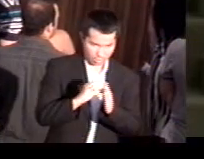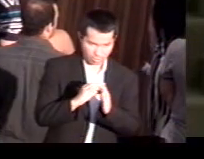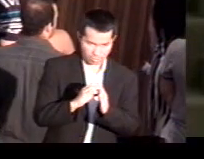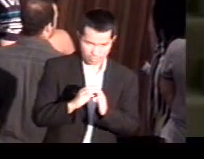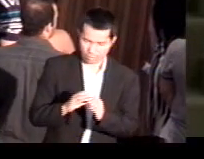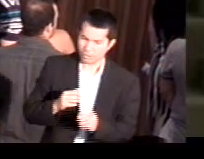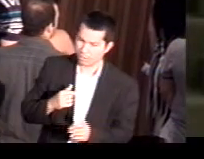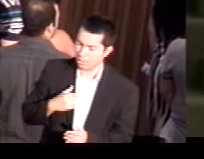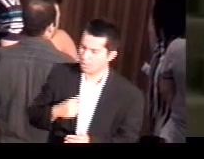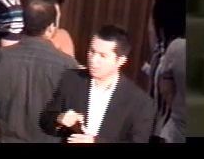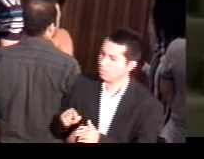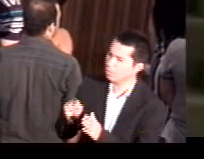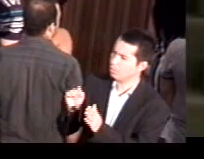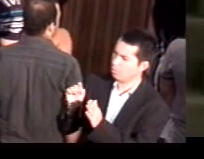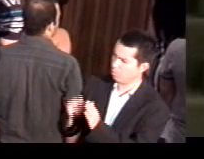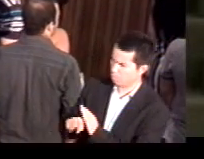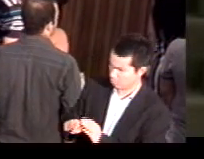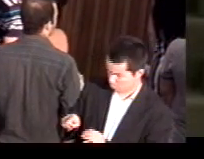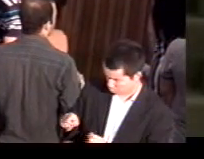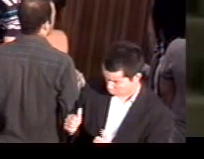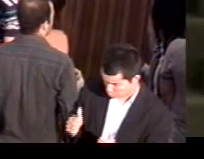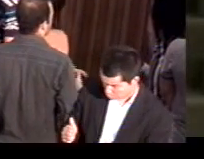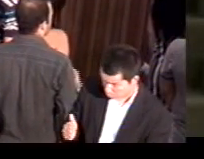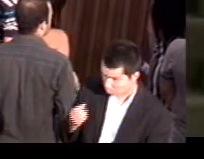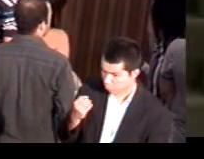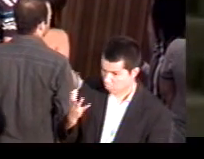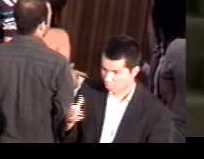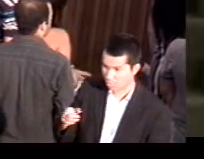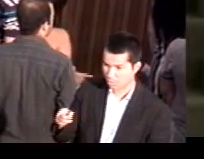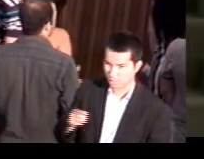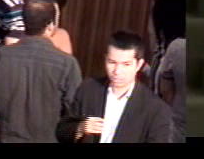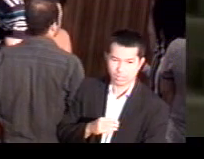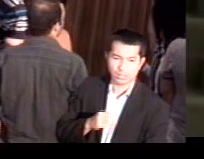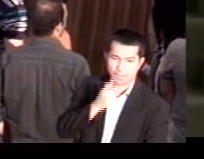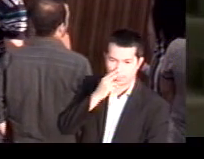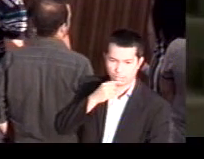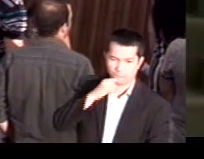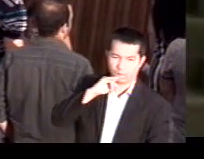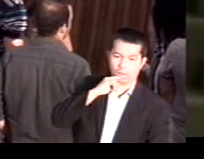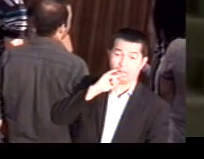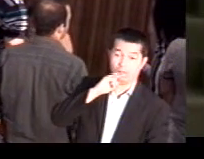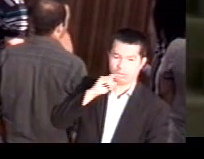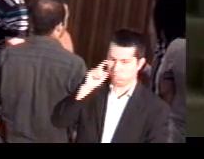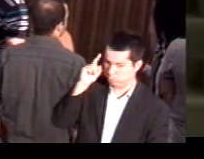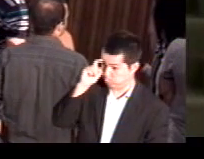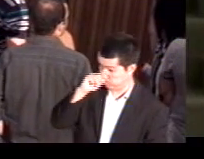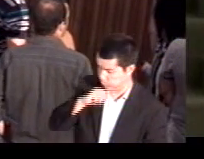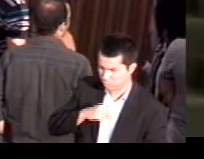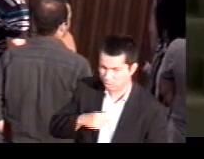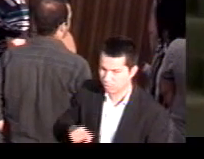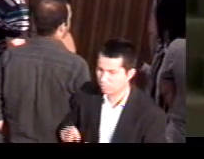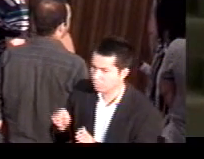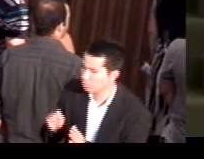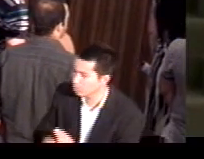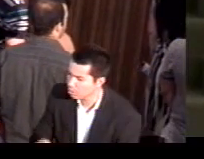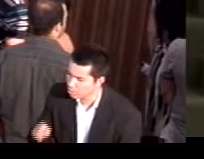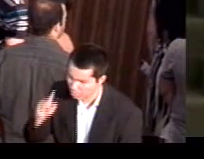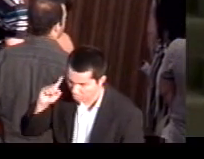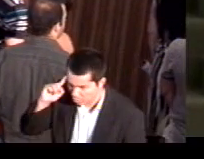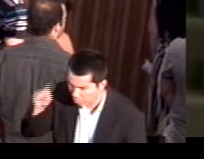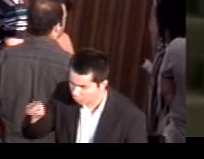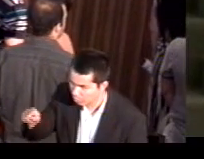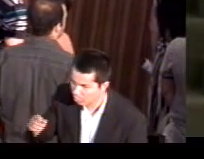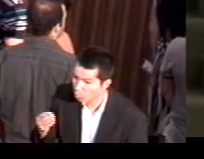seus liderados tinha um problema com álcool, difícil libertar. Ele perguntou: qual é o pior dia? Ele